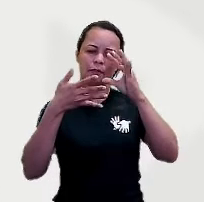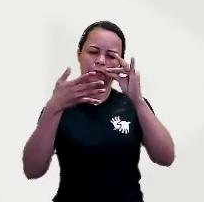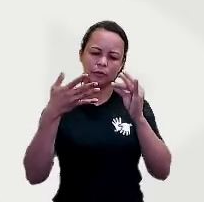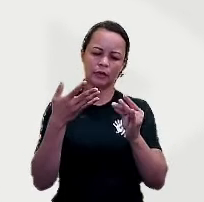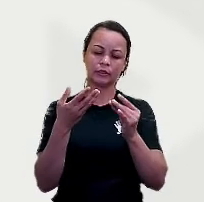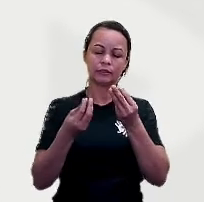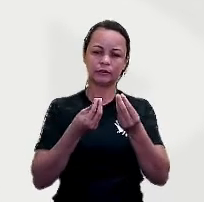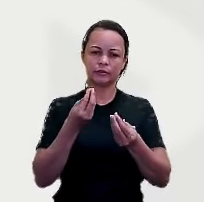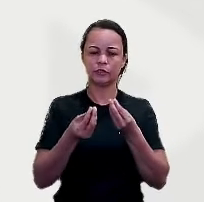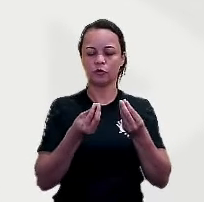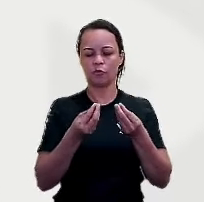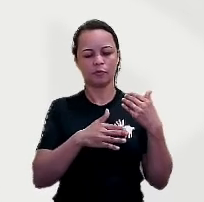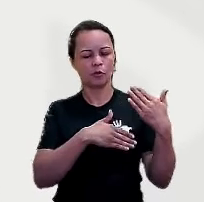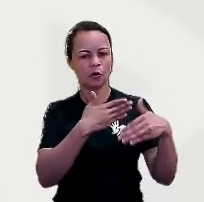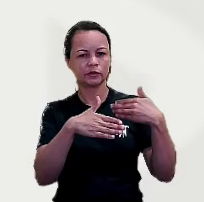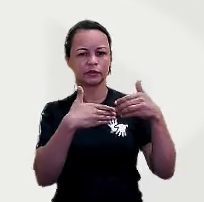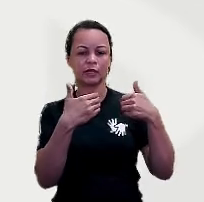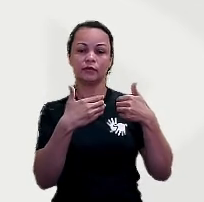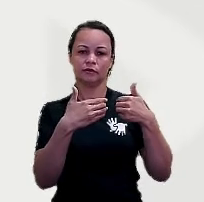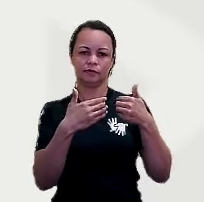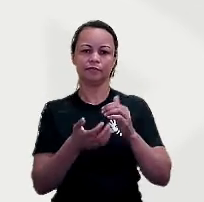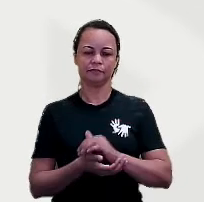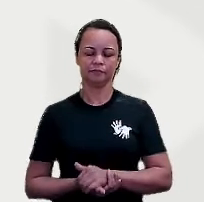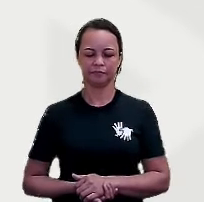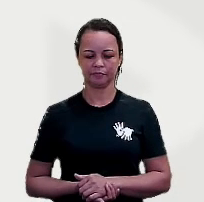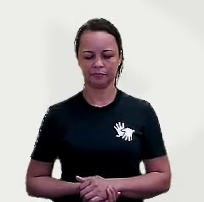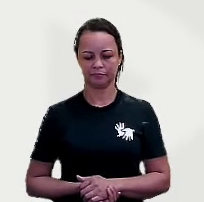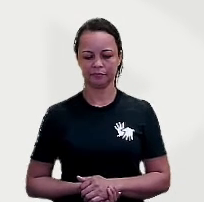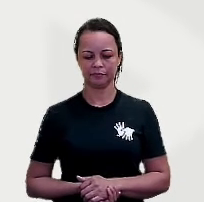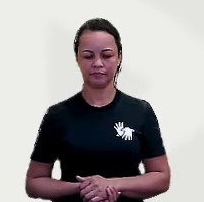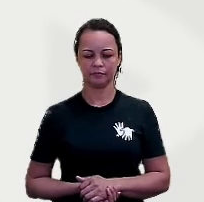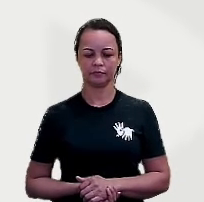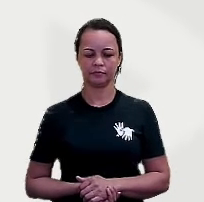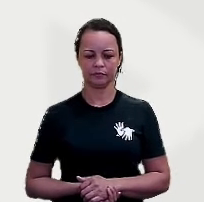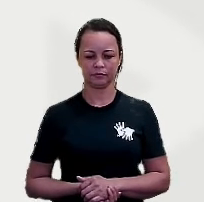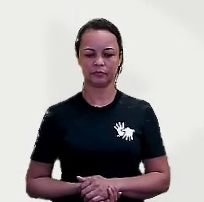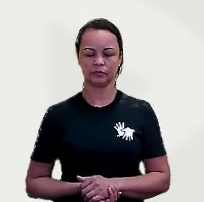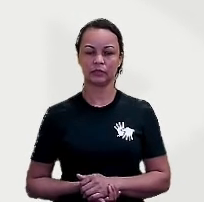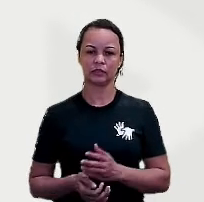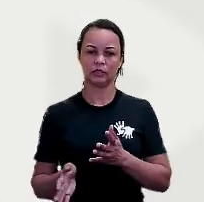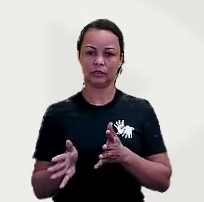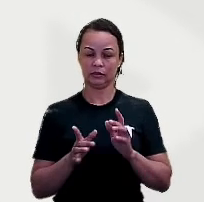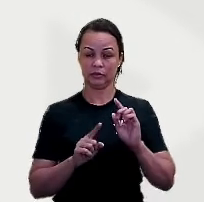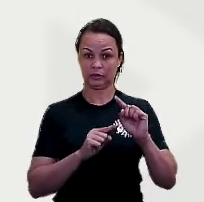se dar o processo evolutivo. Então, vejam só, a freguesia, logo após passada